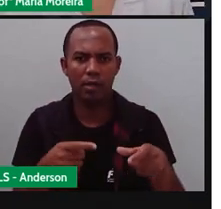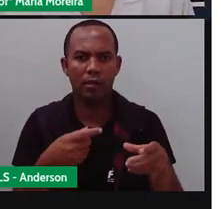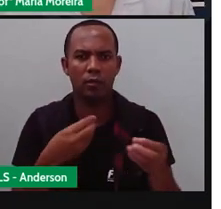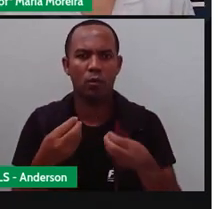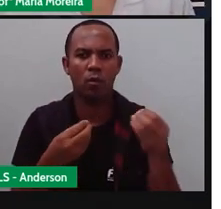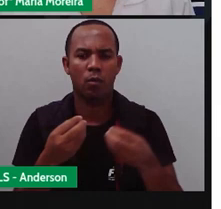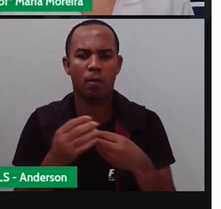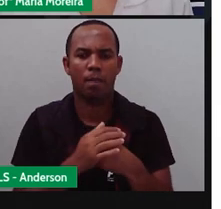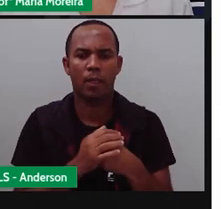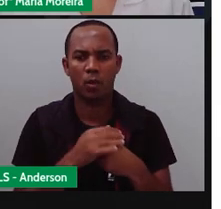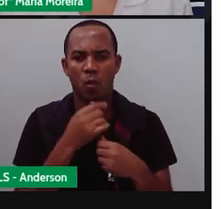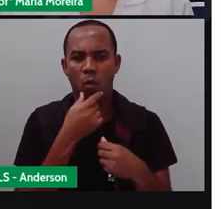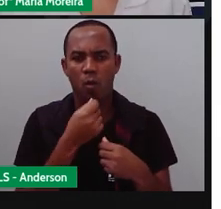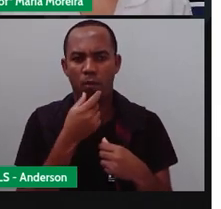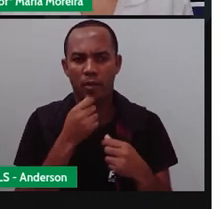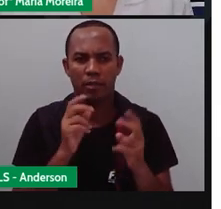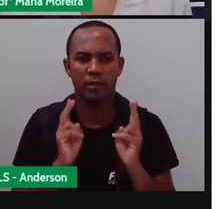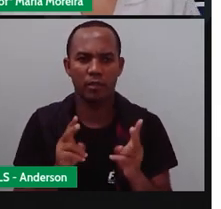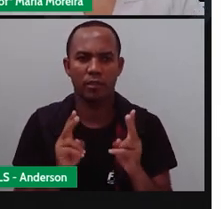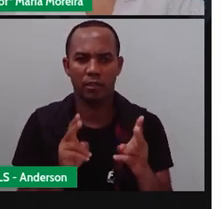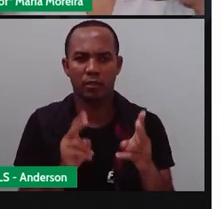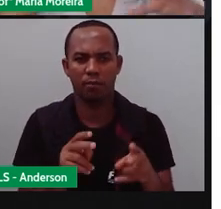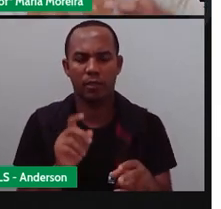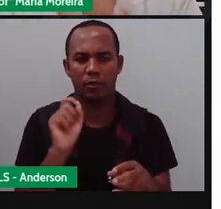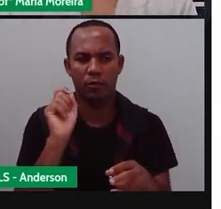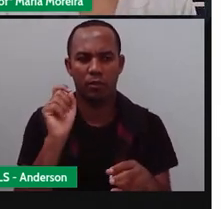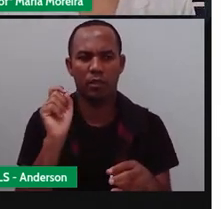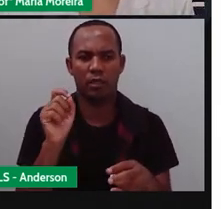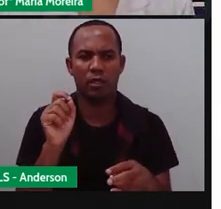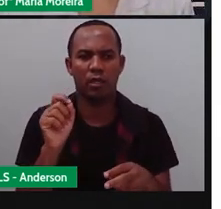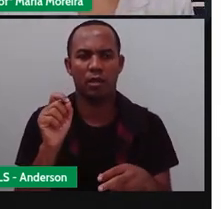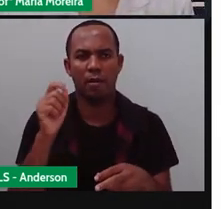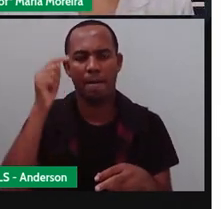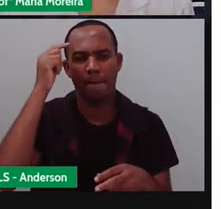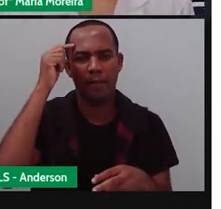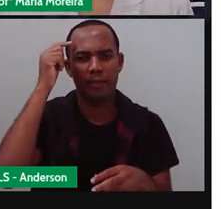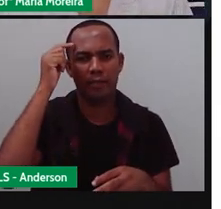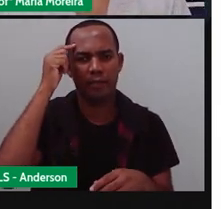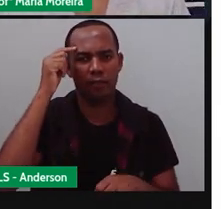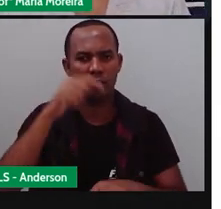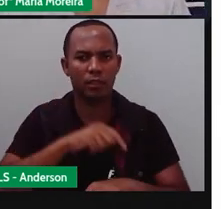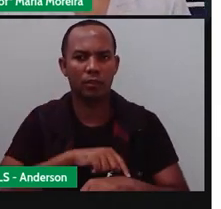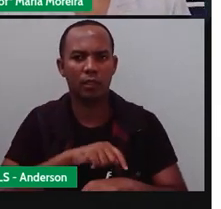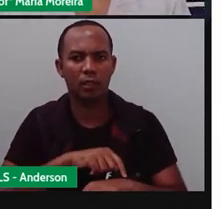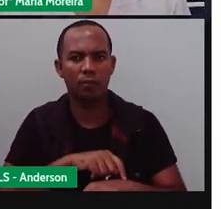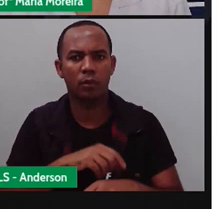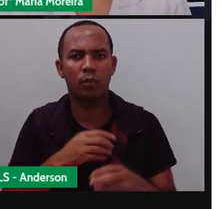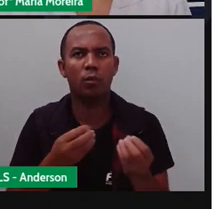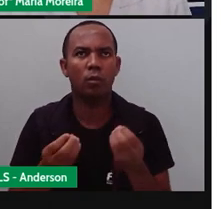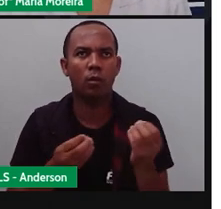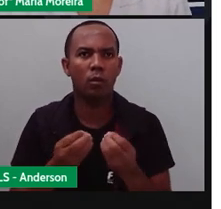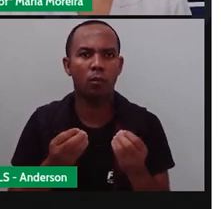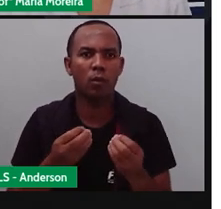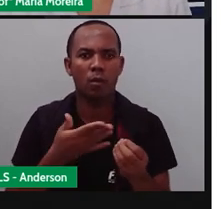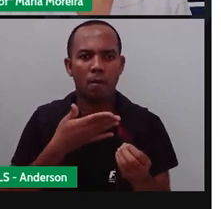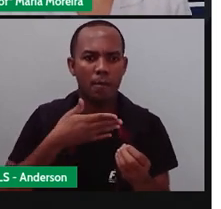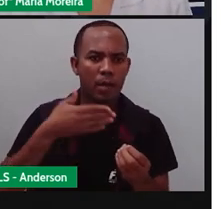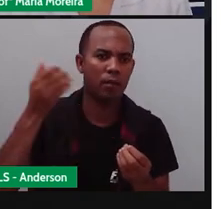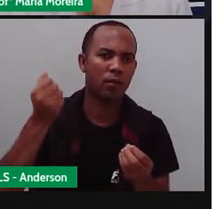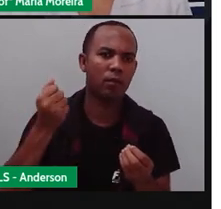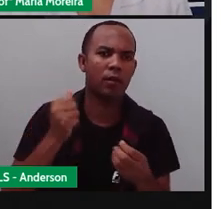lugar então o homem Ele tá sempre buscando o que diminuir o tempo então de também já estudou o tempo aqui